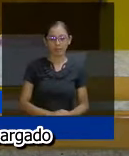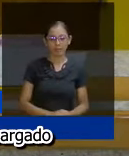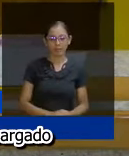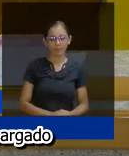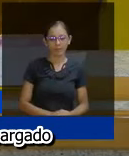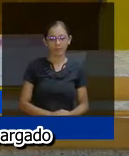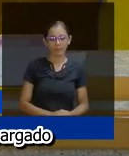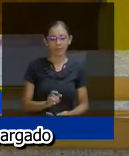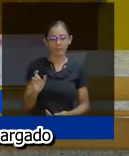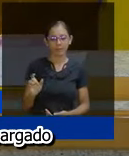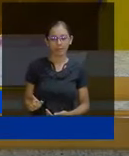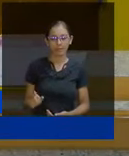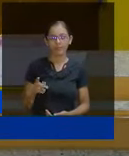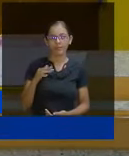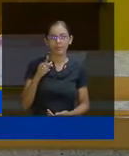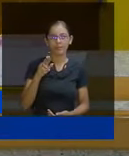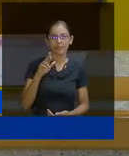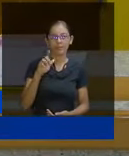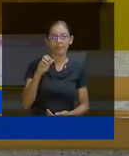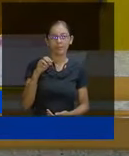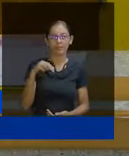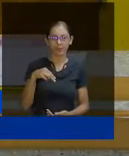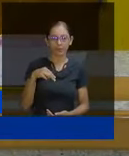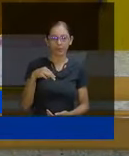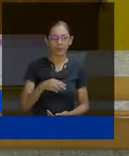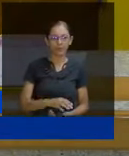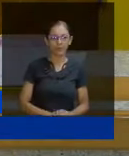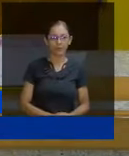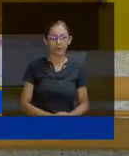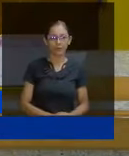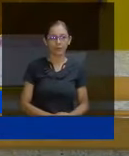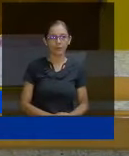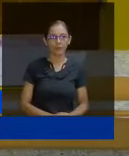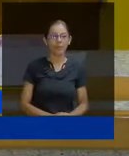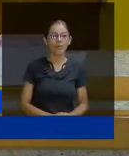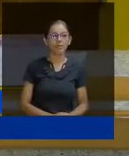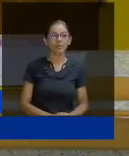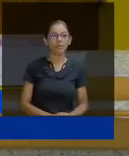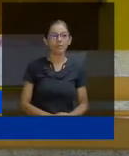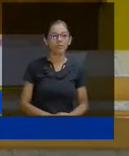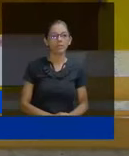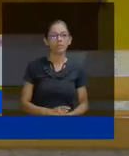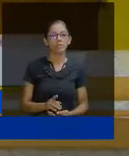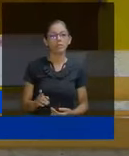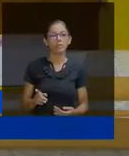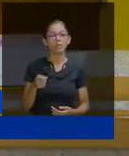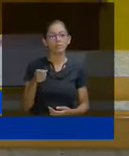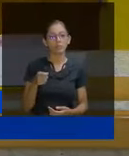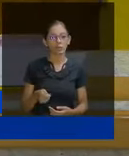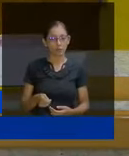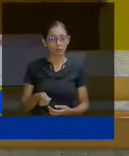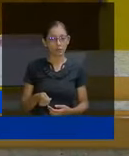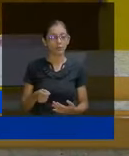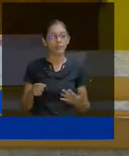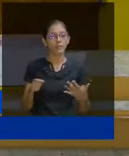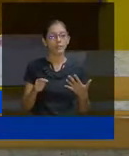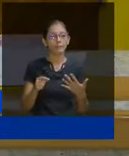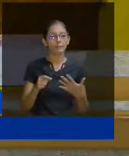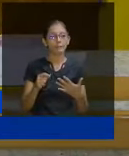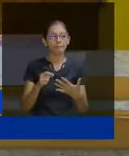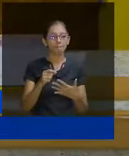Oliveira Furlan e embargado Ronan Marques Bruno. Atuarão como vogais juízes